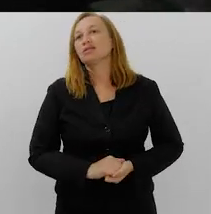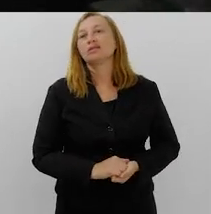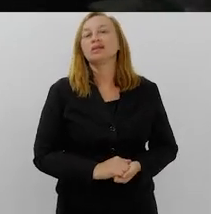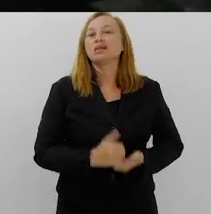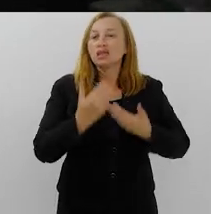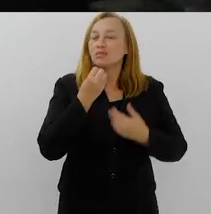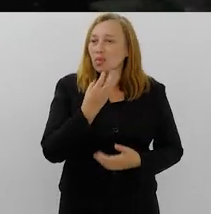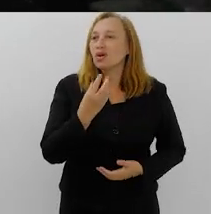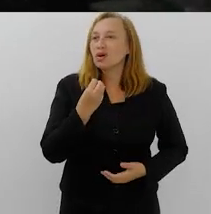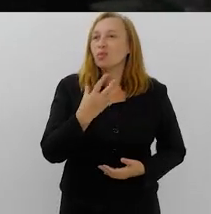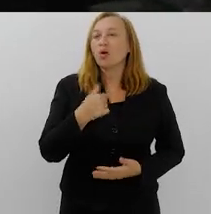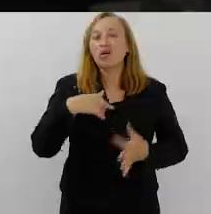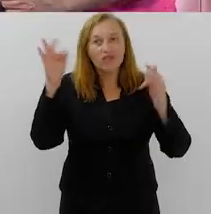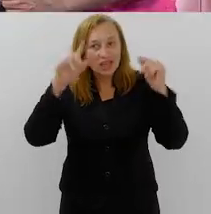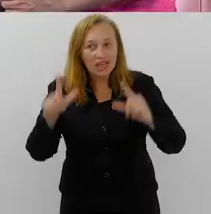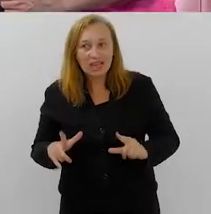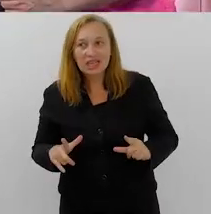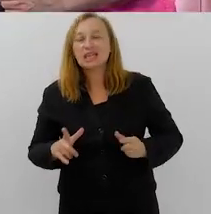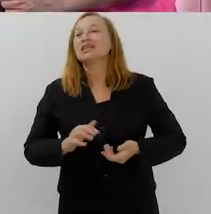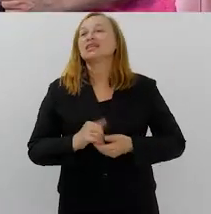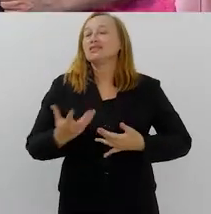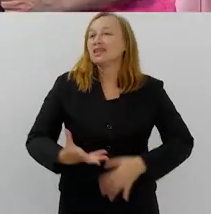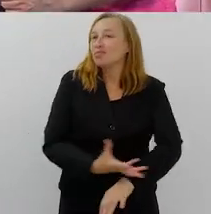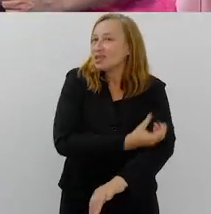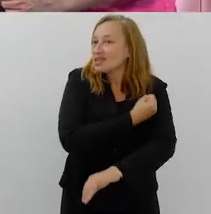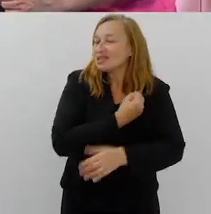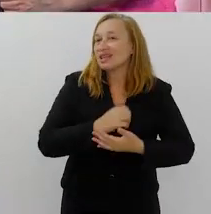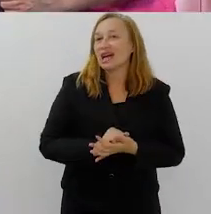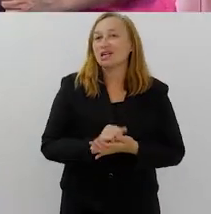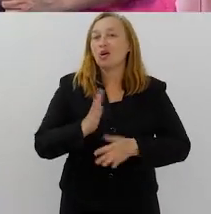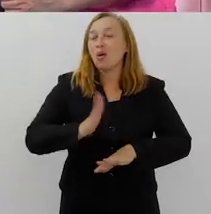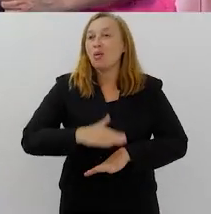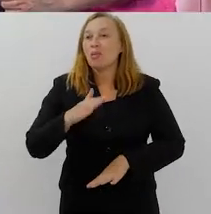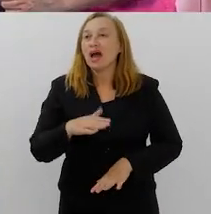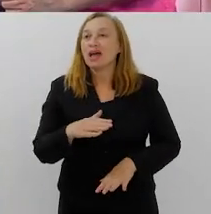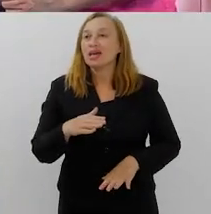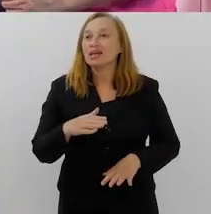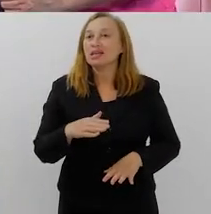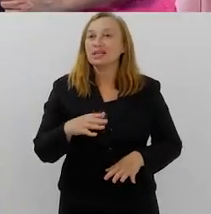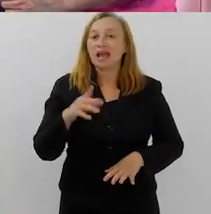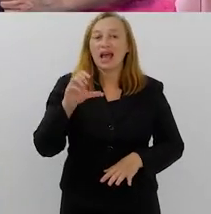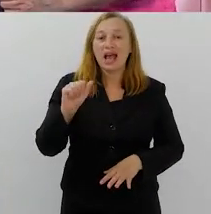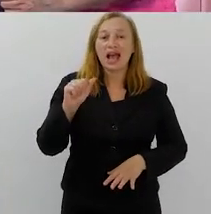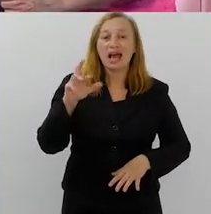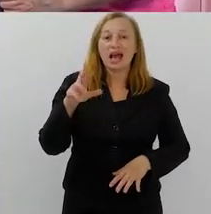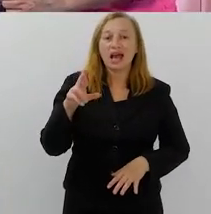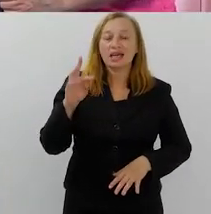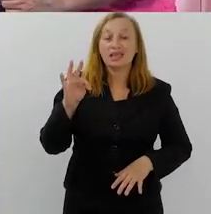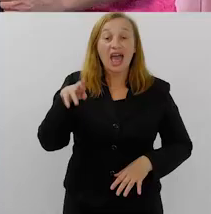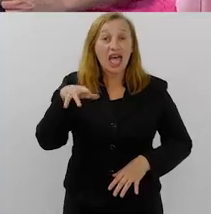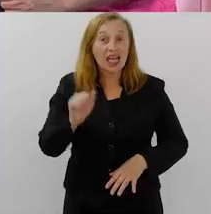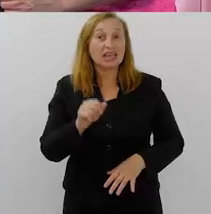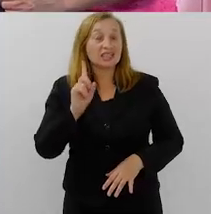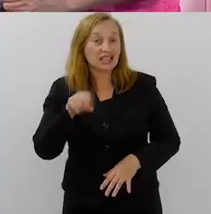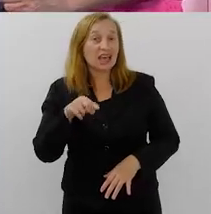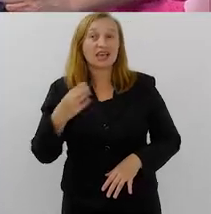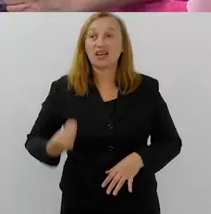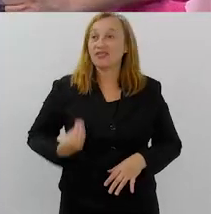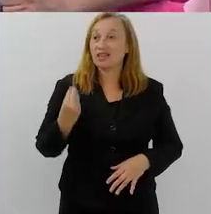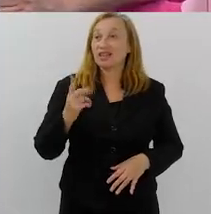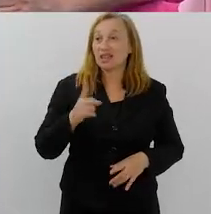Deus que bom que bom fico feliz fico tocada fico emocionada por mais por mais catarinas